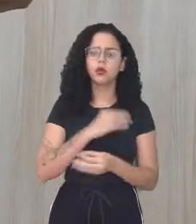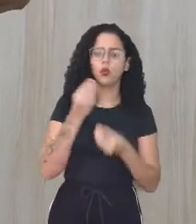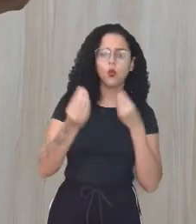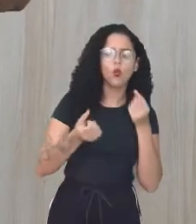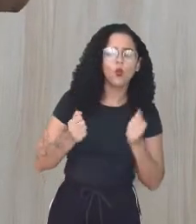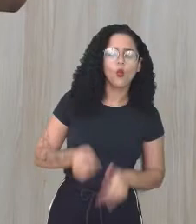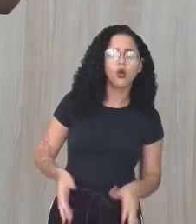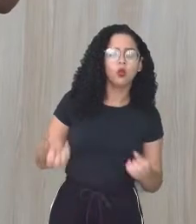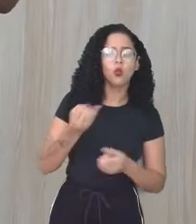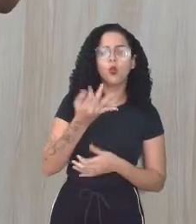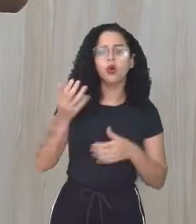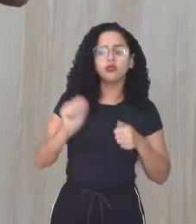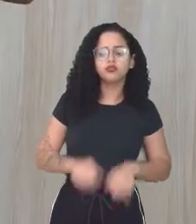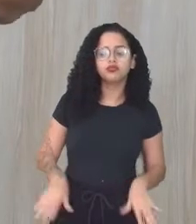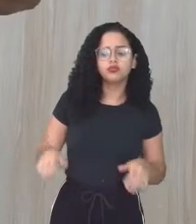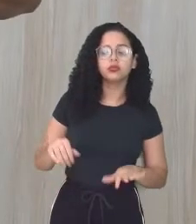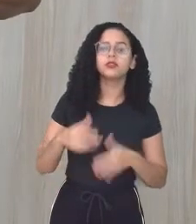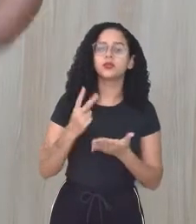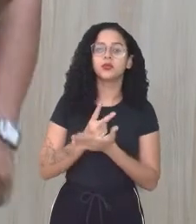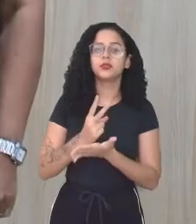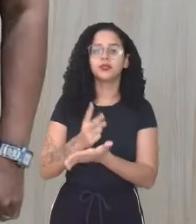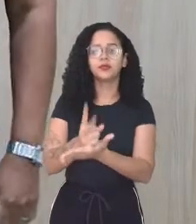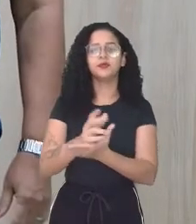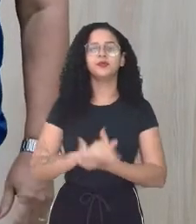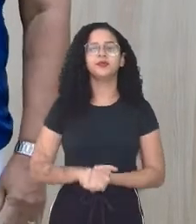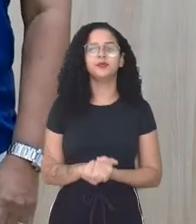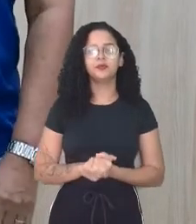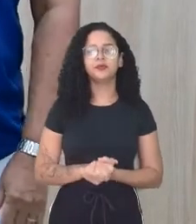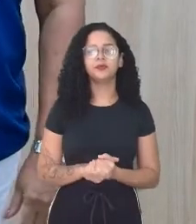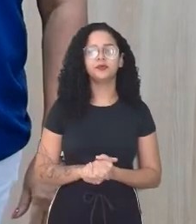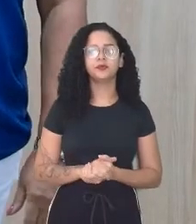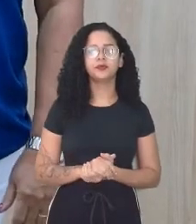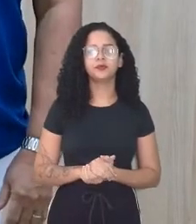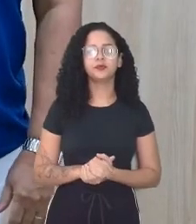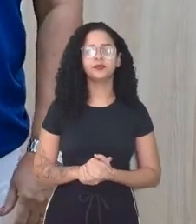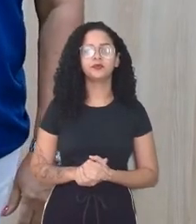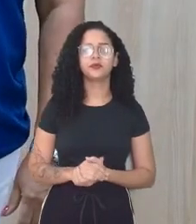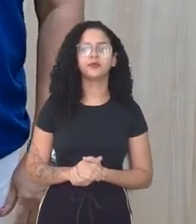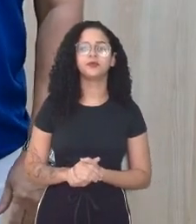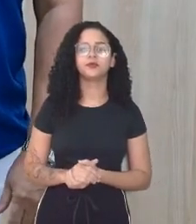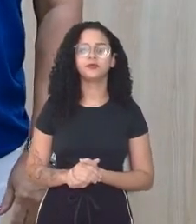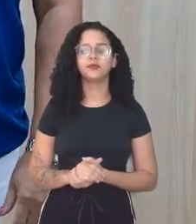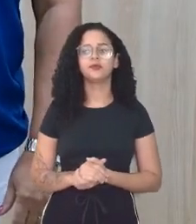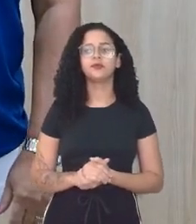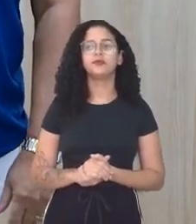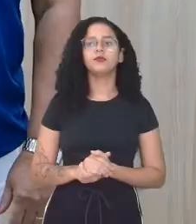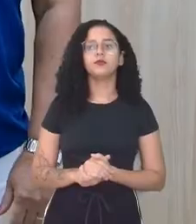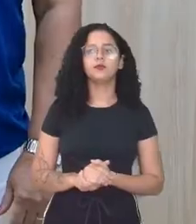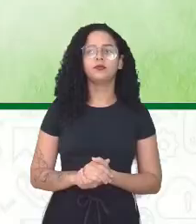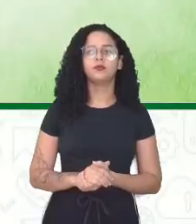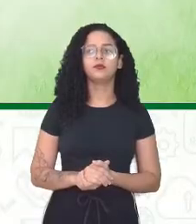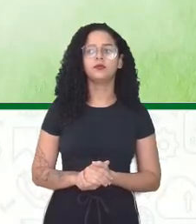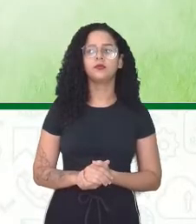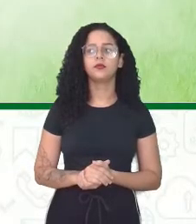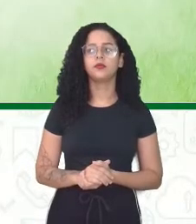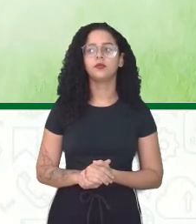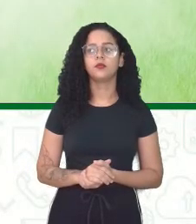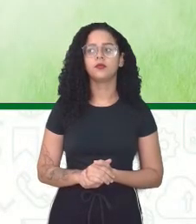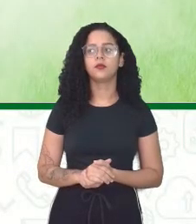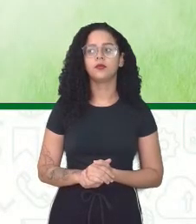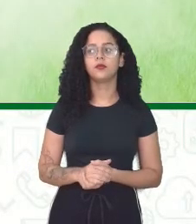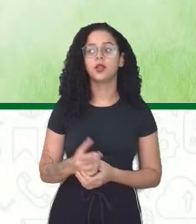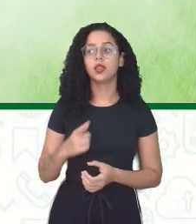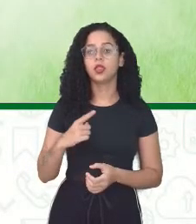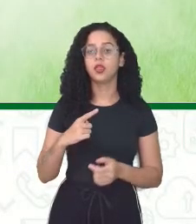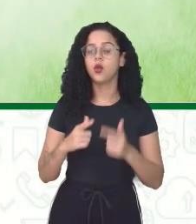tá? E bola para frente. Vamos lá. Olha só, eu tenho esse